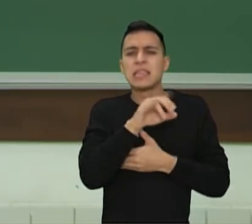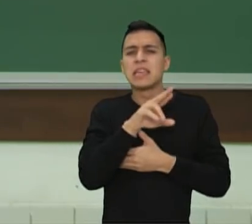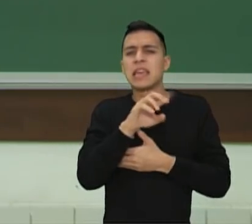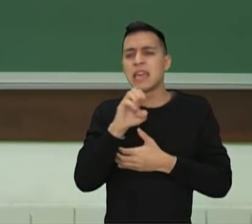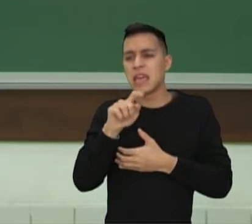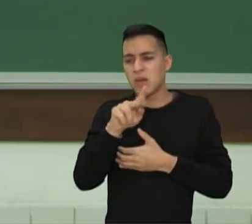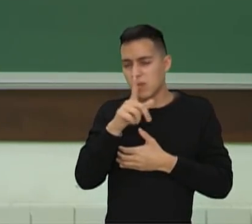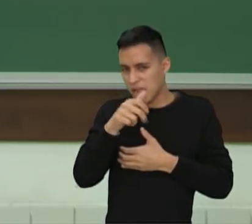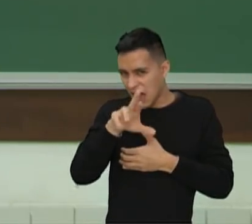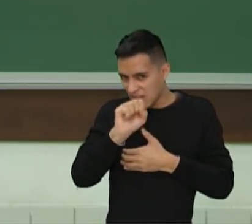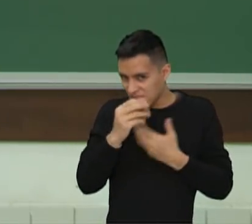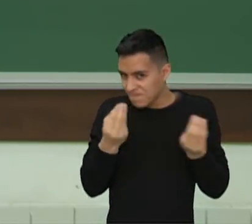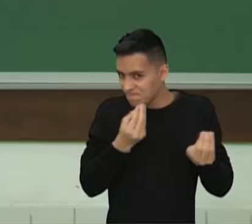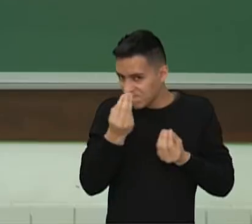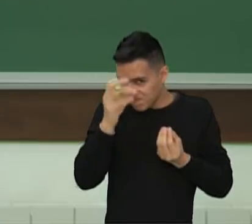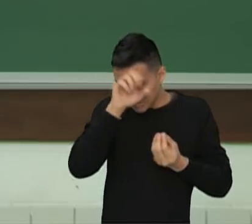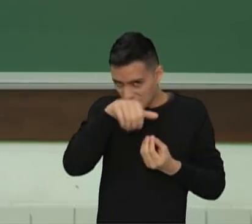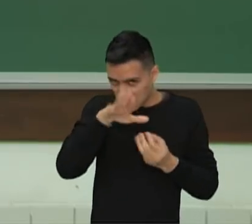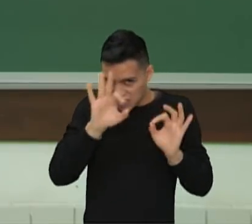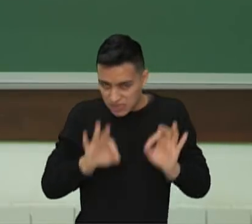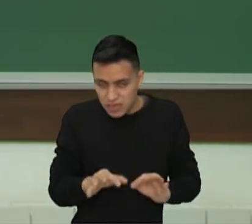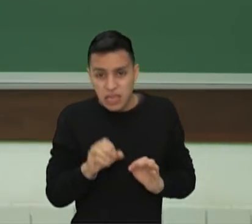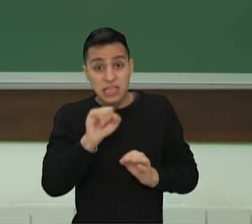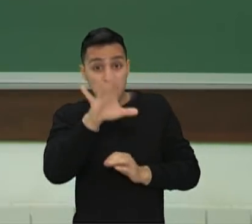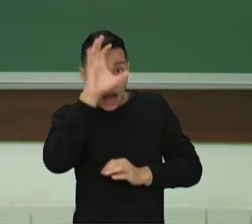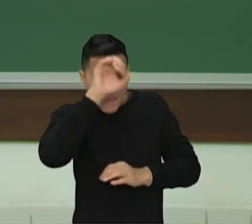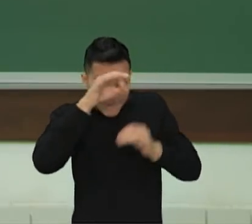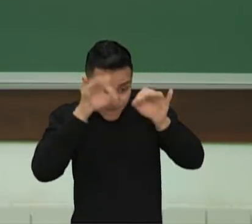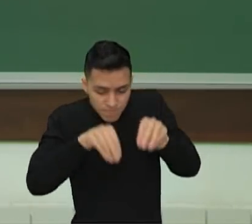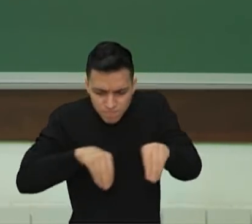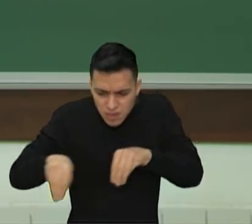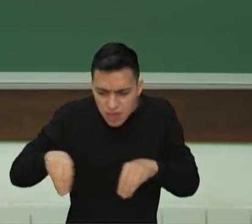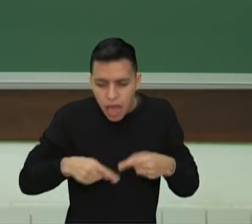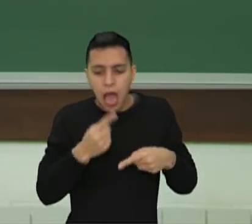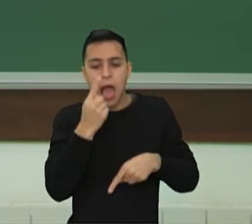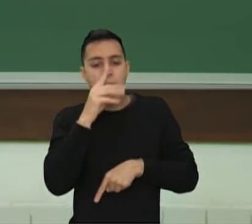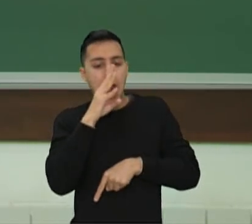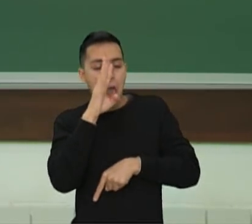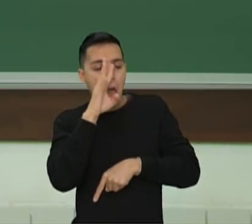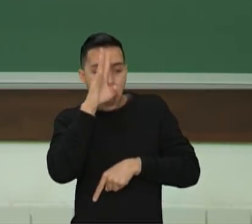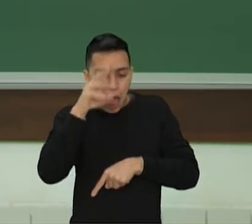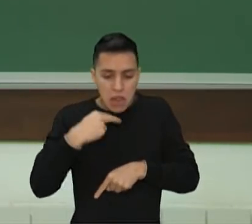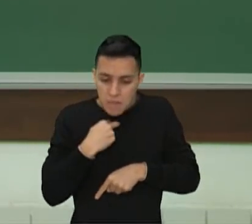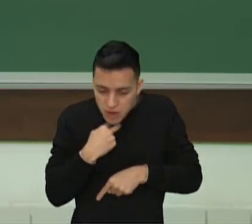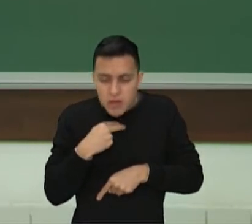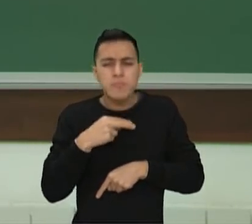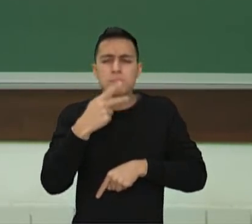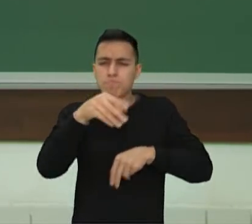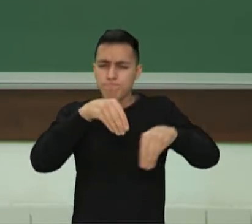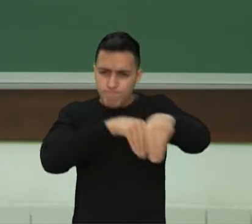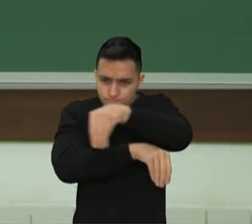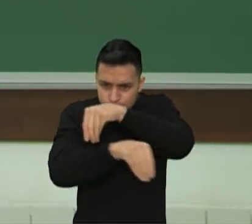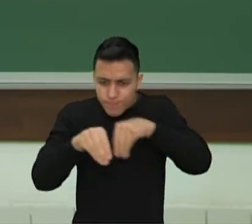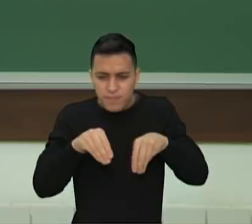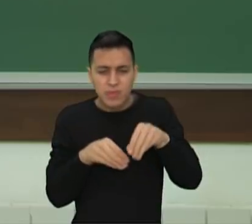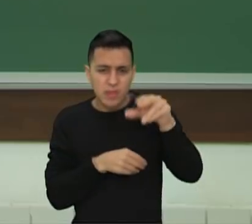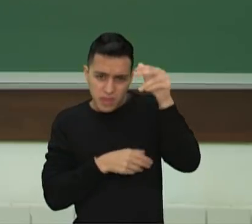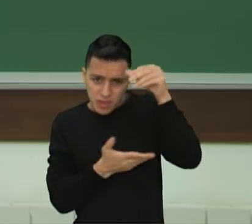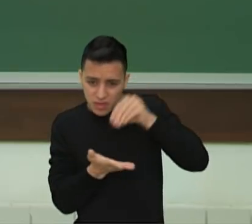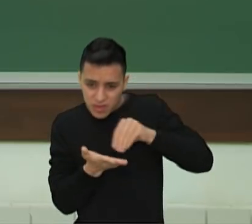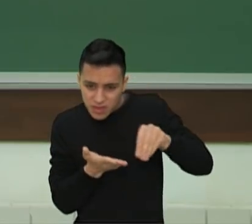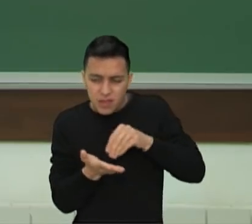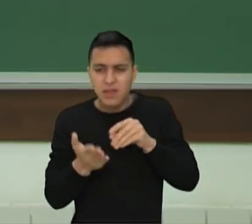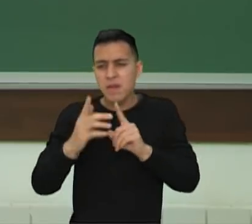né? Eu creio que você, aprendendo e entendendo os lances regulares, o seu jogo de xadrez com um